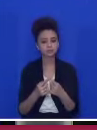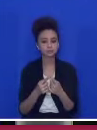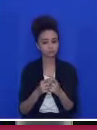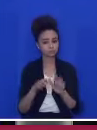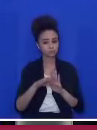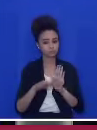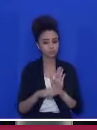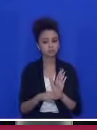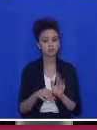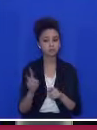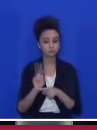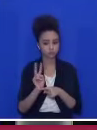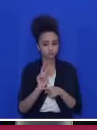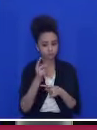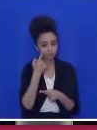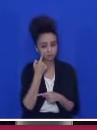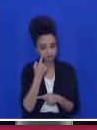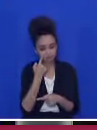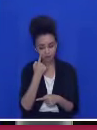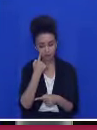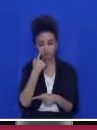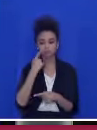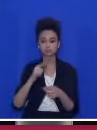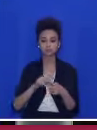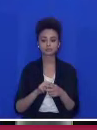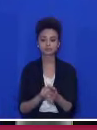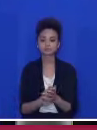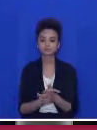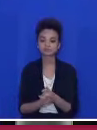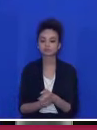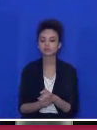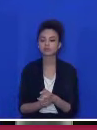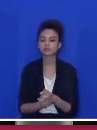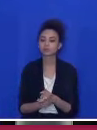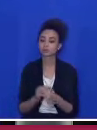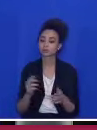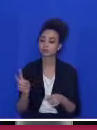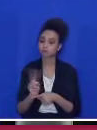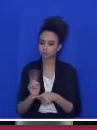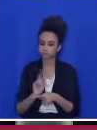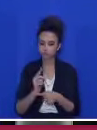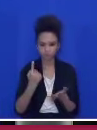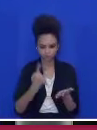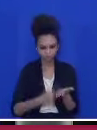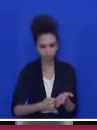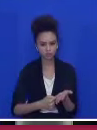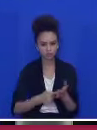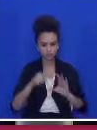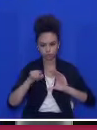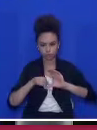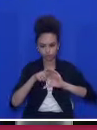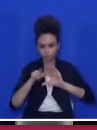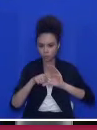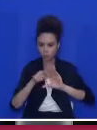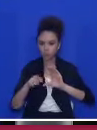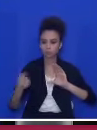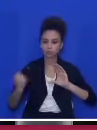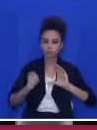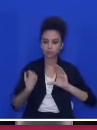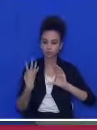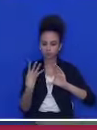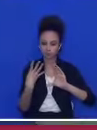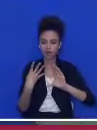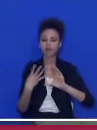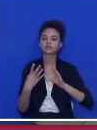nossos auditores, o Josué de Paula e Antônio Nouto. Os auditores confirmam que o Globo número 4